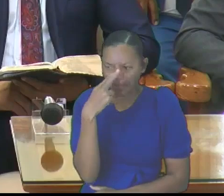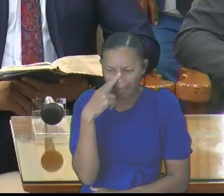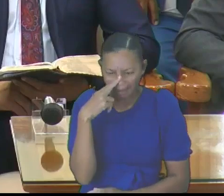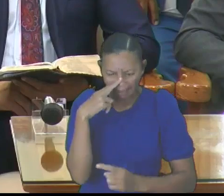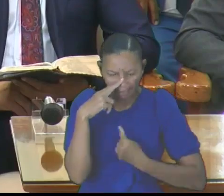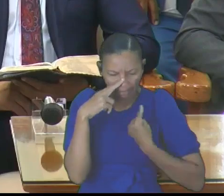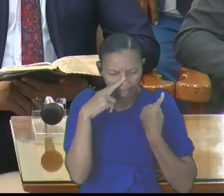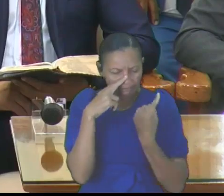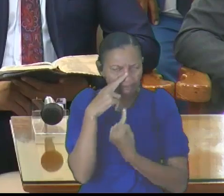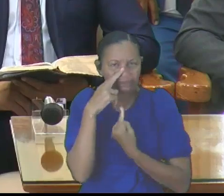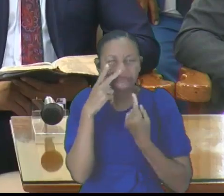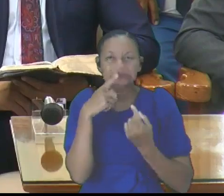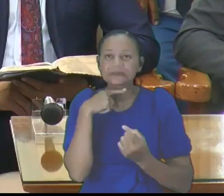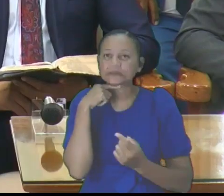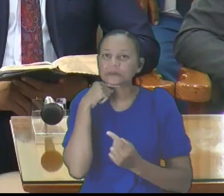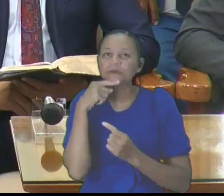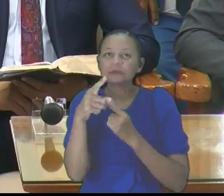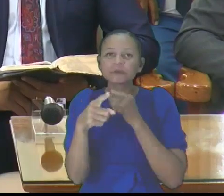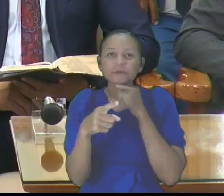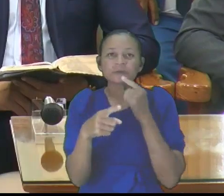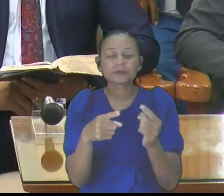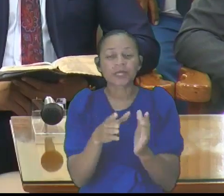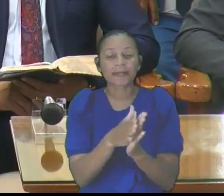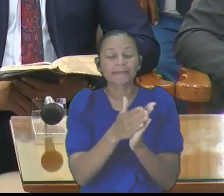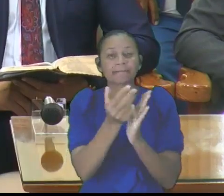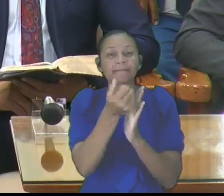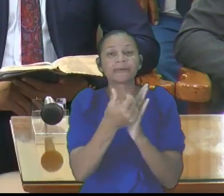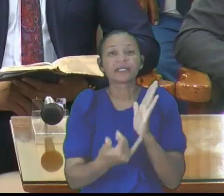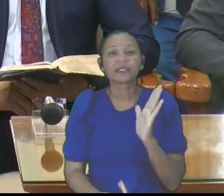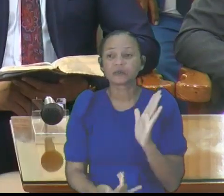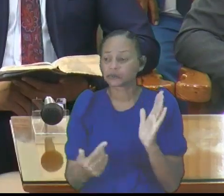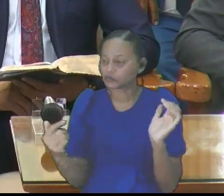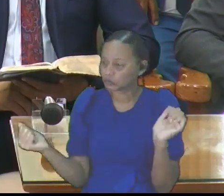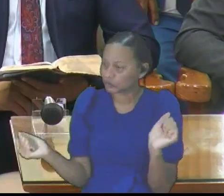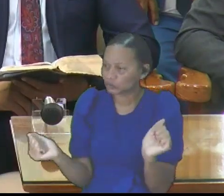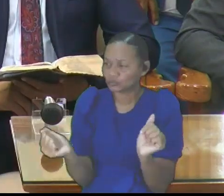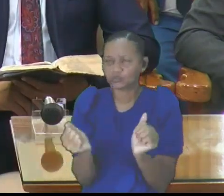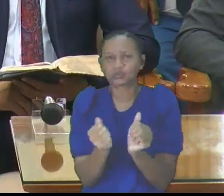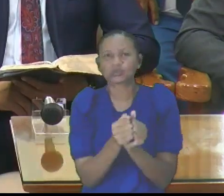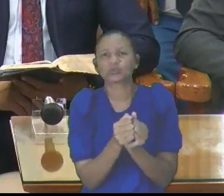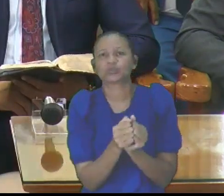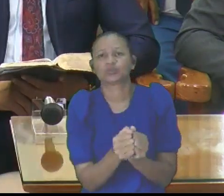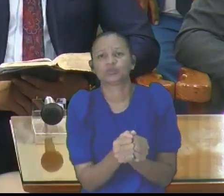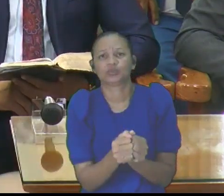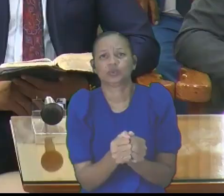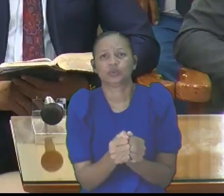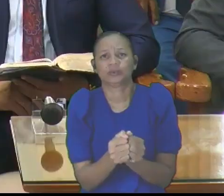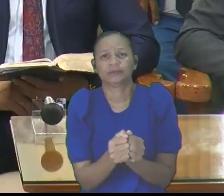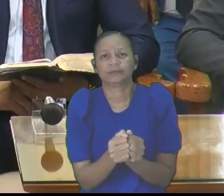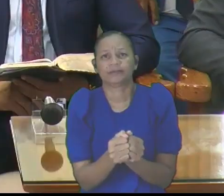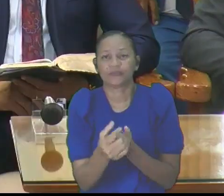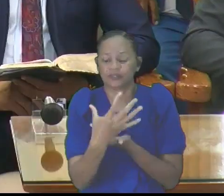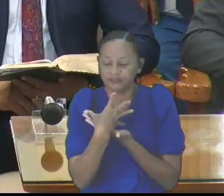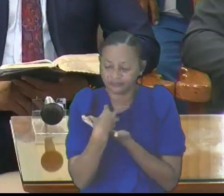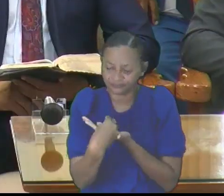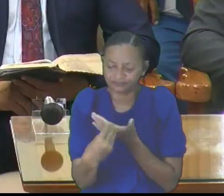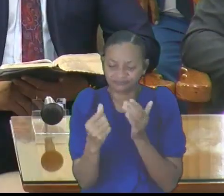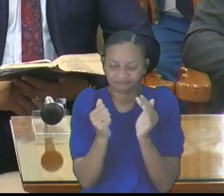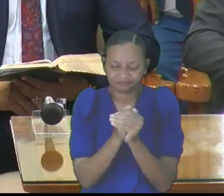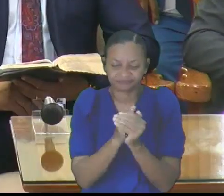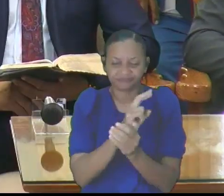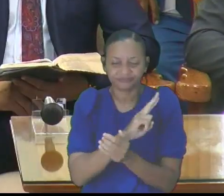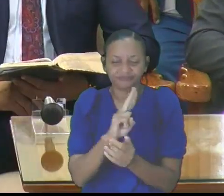crente isolado. Porque a Bíblia diz que eles estavam juntos. Quem diz amém em nome de